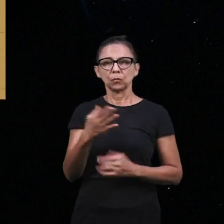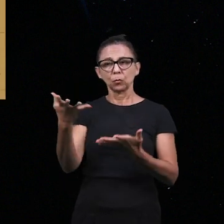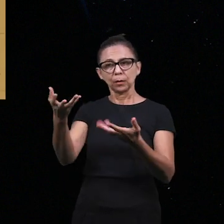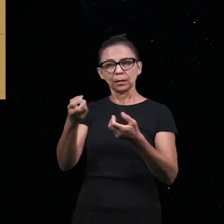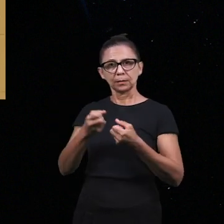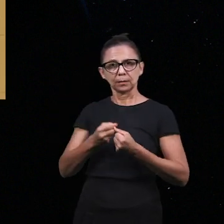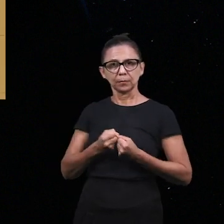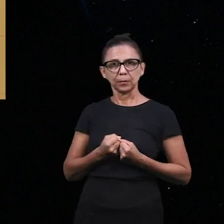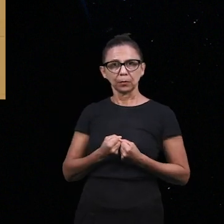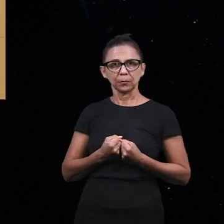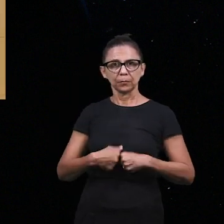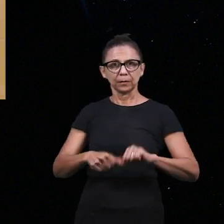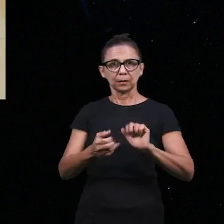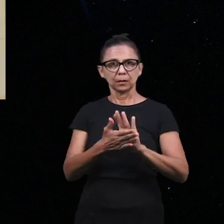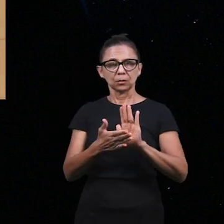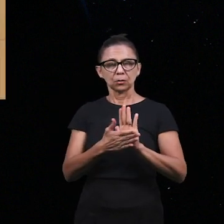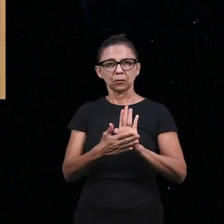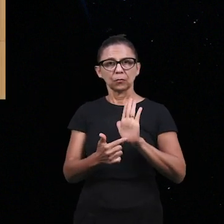oração.